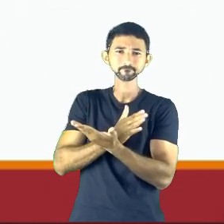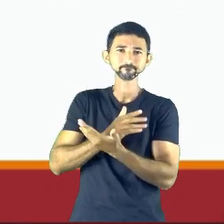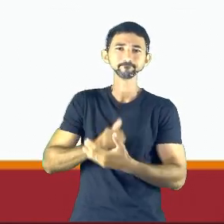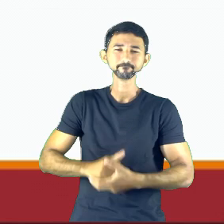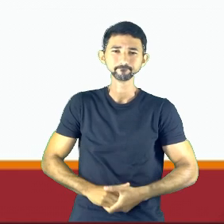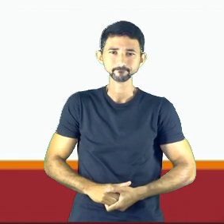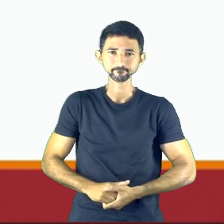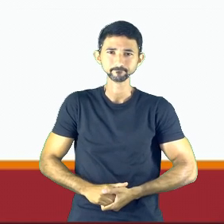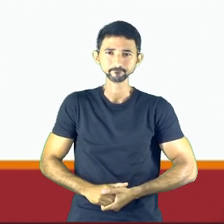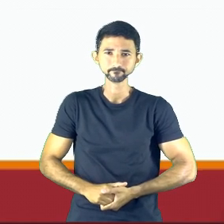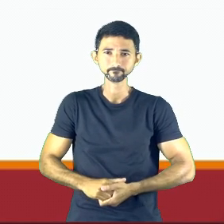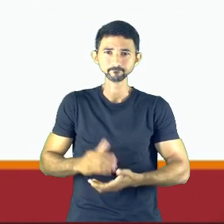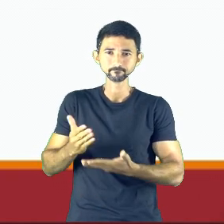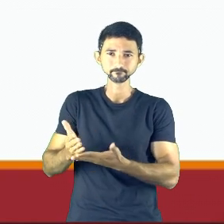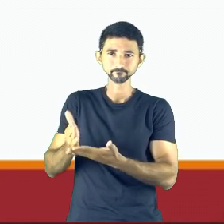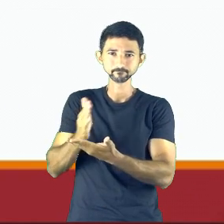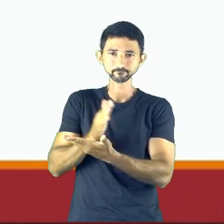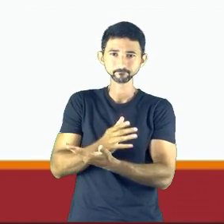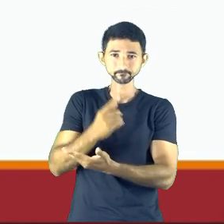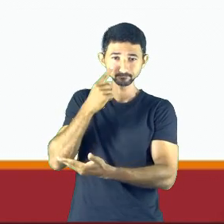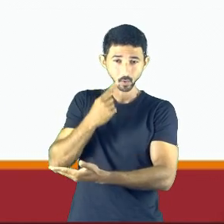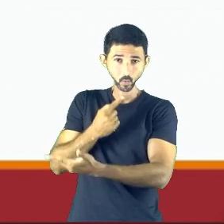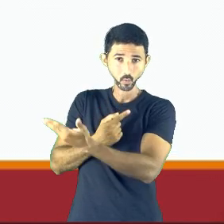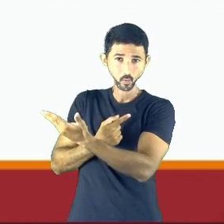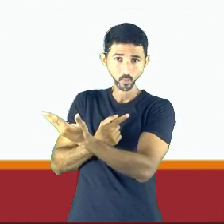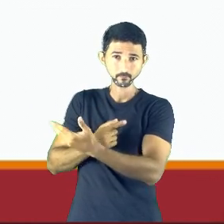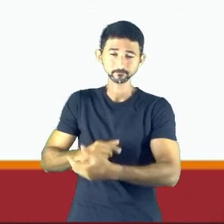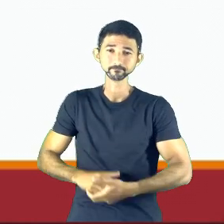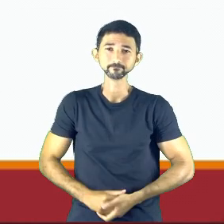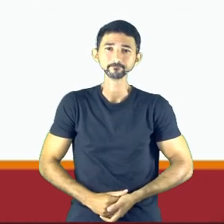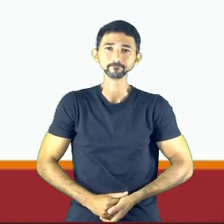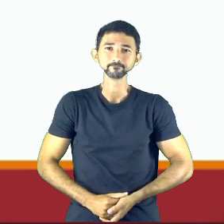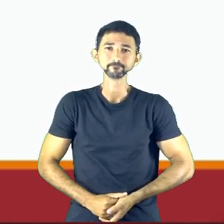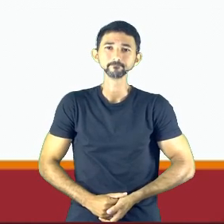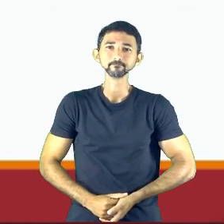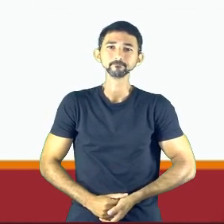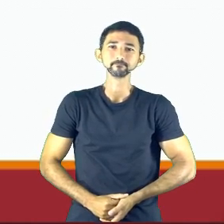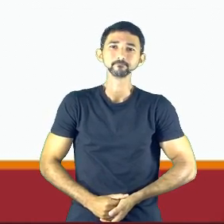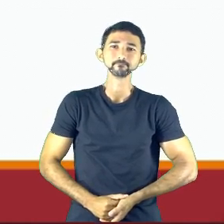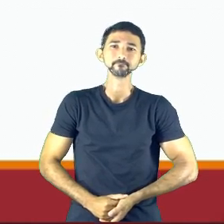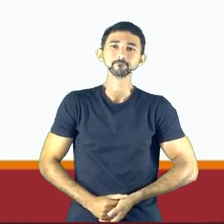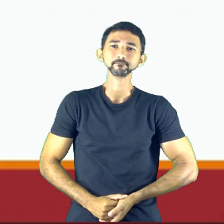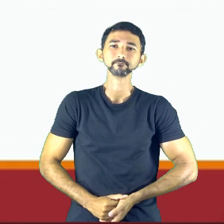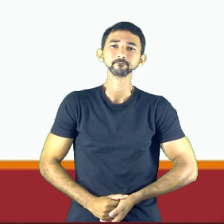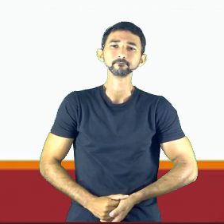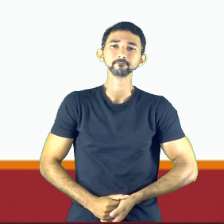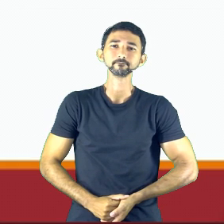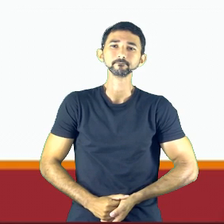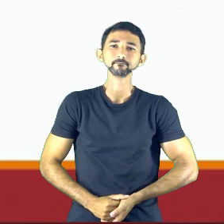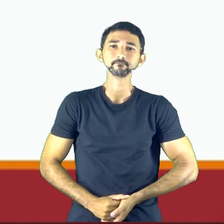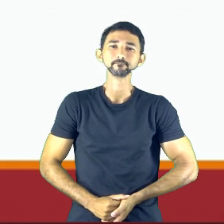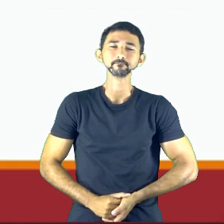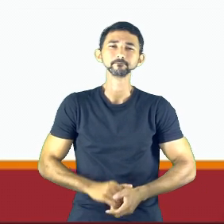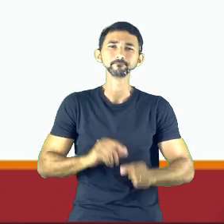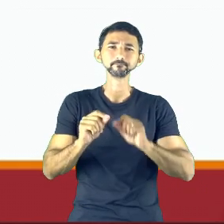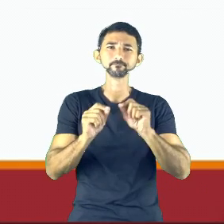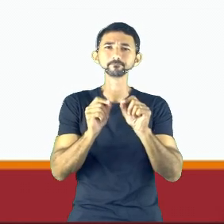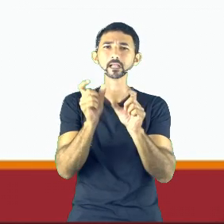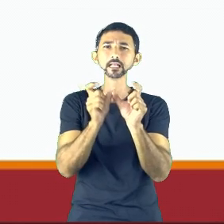sílabas de trás para frente, ou seja, da direita para a esquerda, tá certo? Bora lá então aqui,